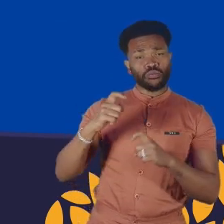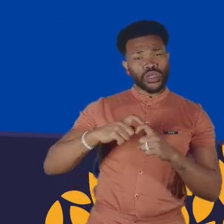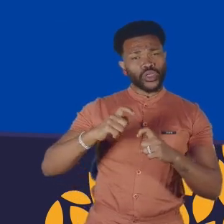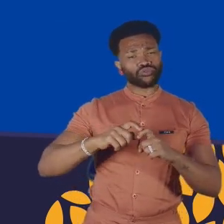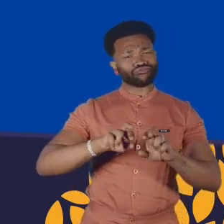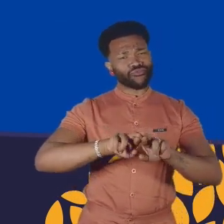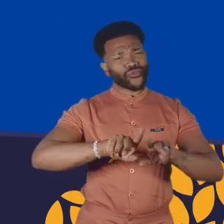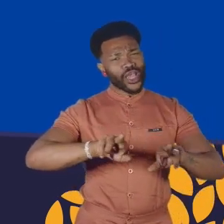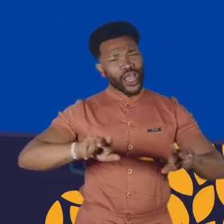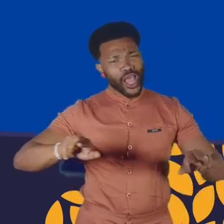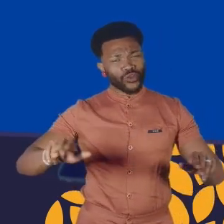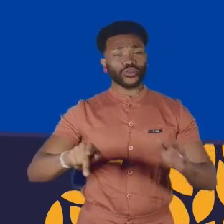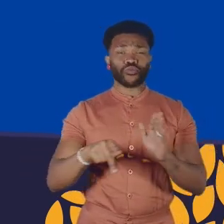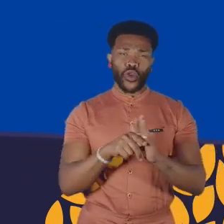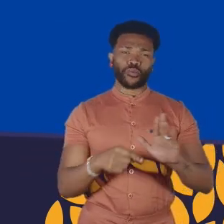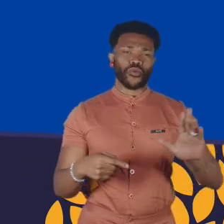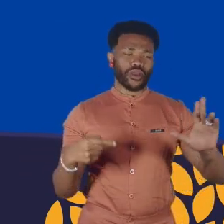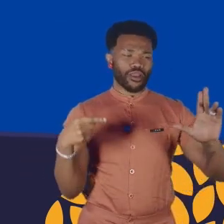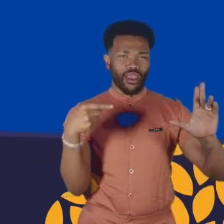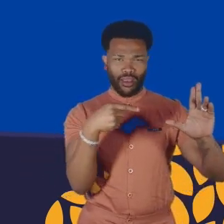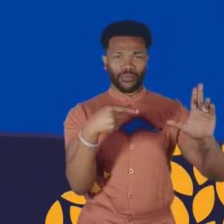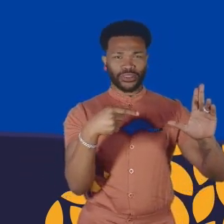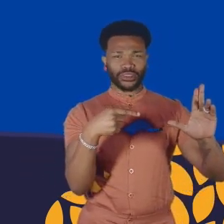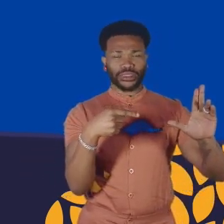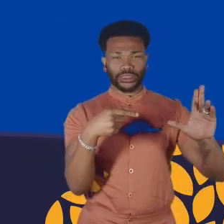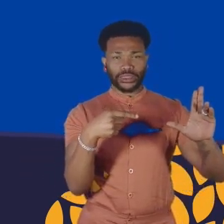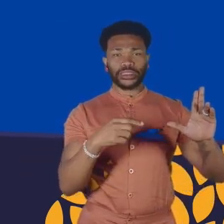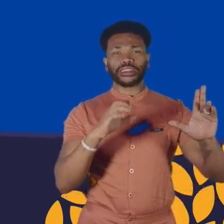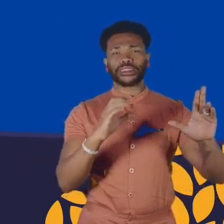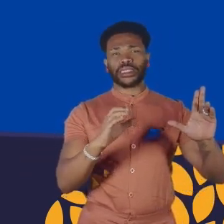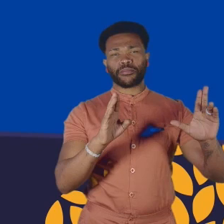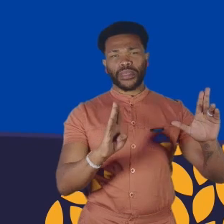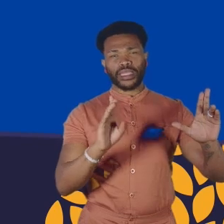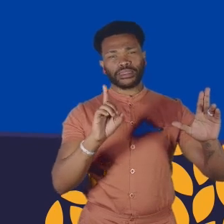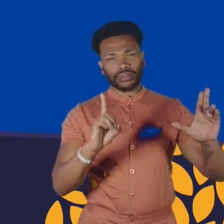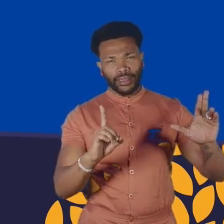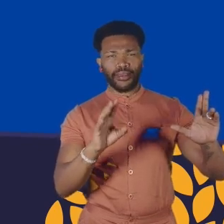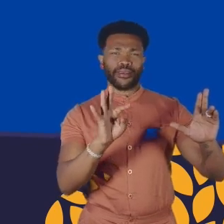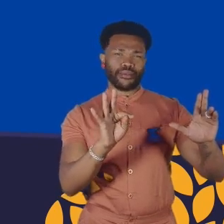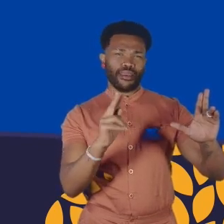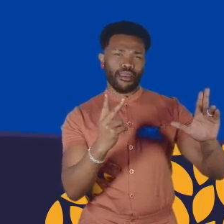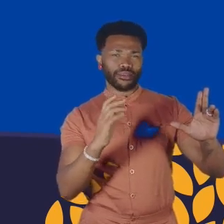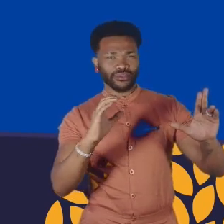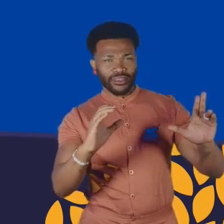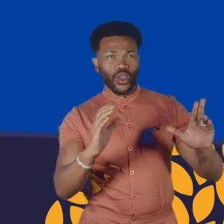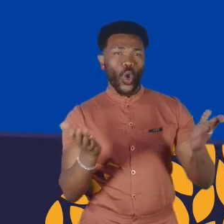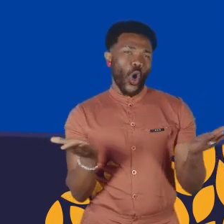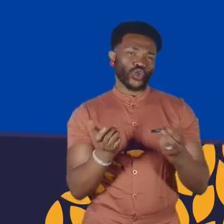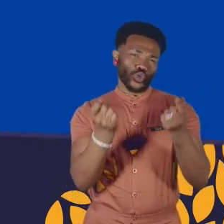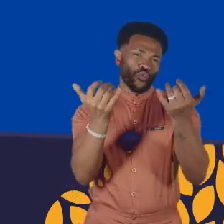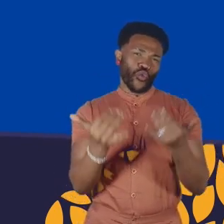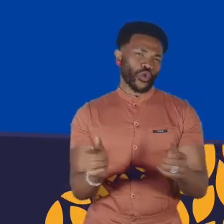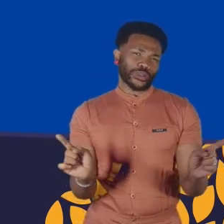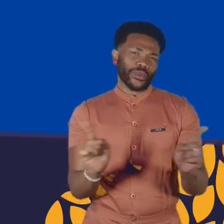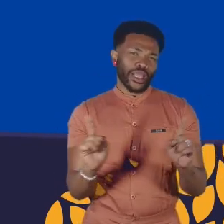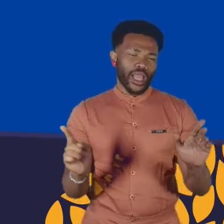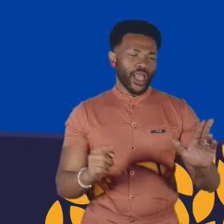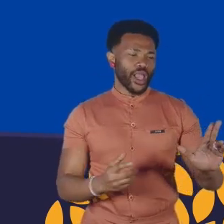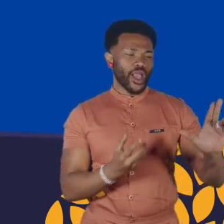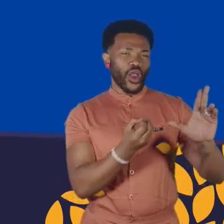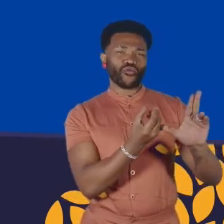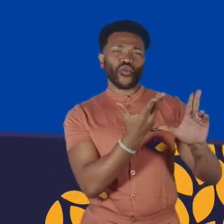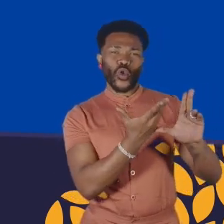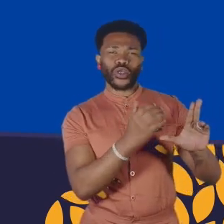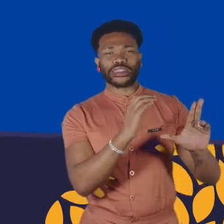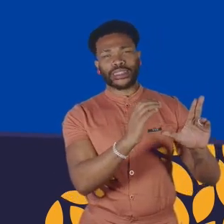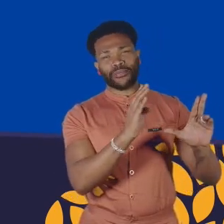clínicas da cannabis. CBD, THC, não é o que a gente vai entrar aqui hoje. A flor de CBD serve